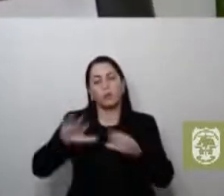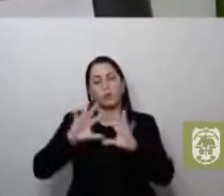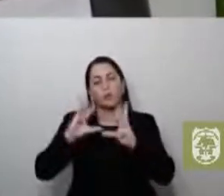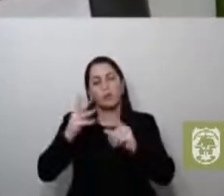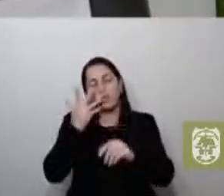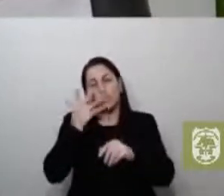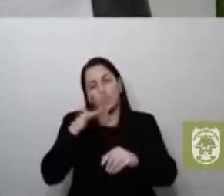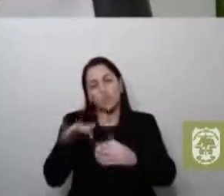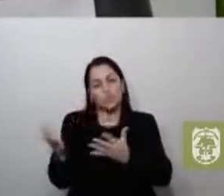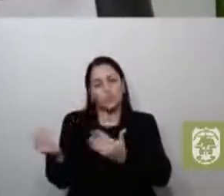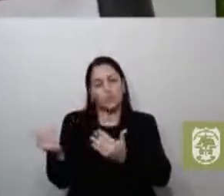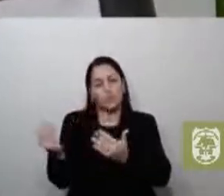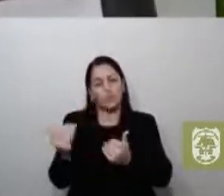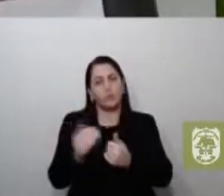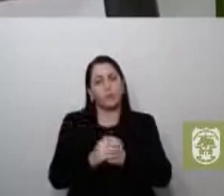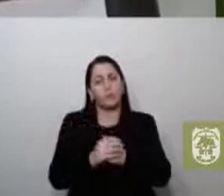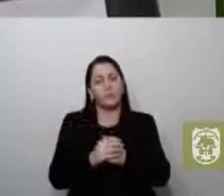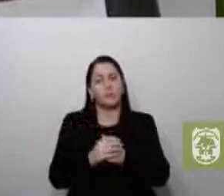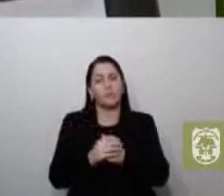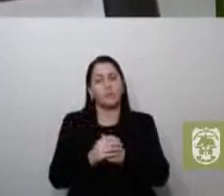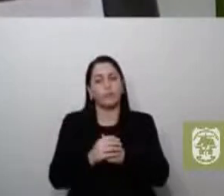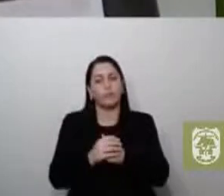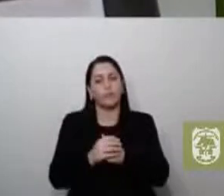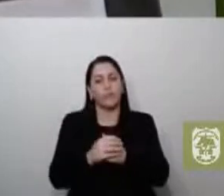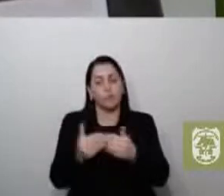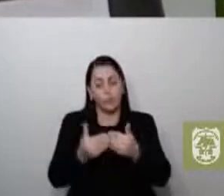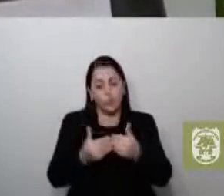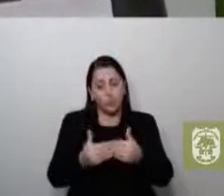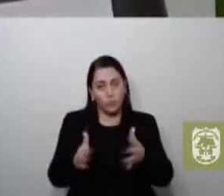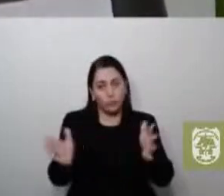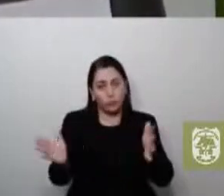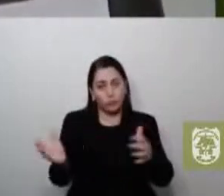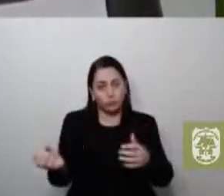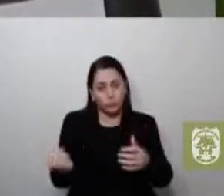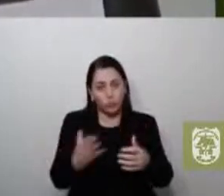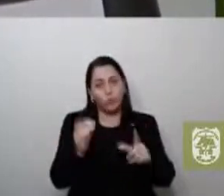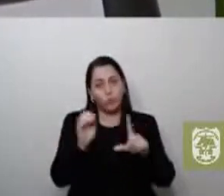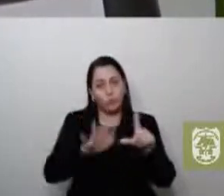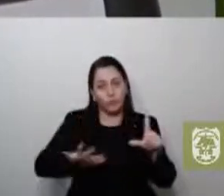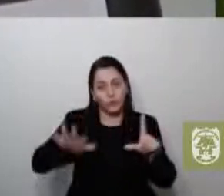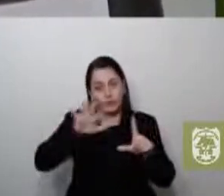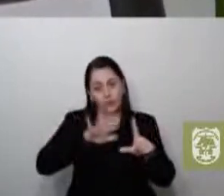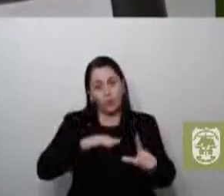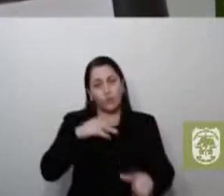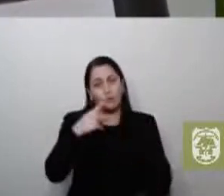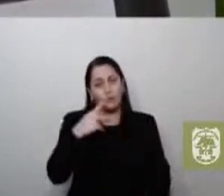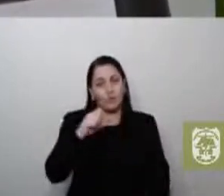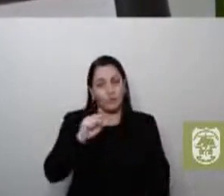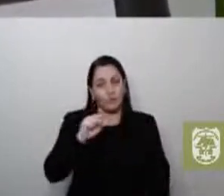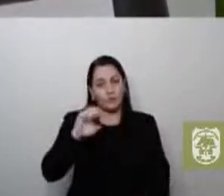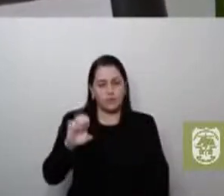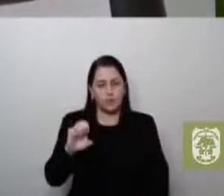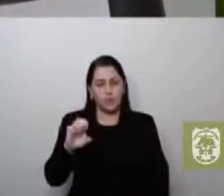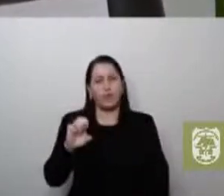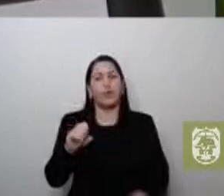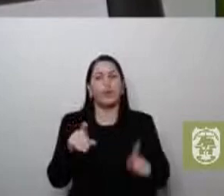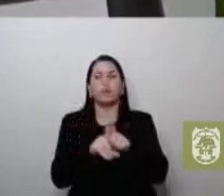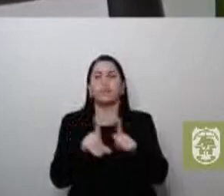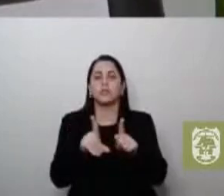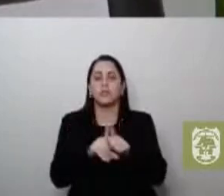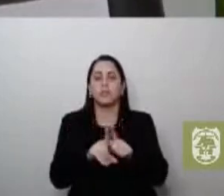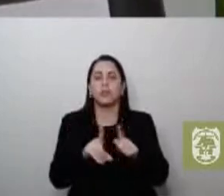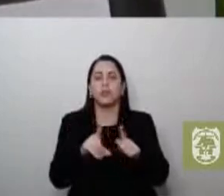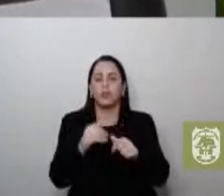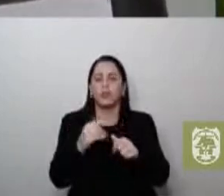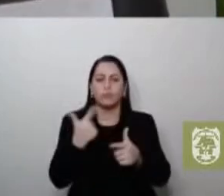e adolescentes. Com o lançamento e a disseminação dessa plataforma, começamos a transpor um problema